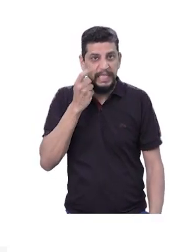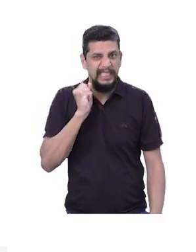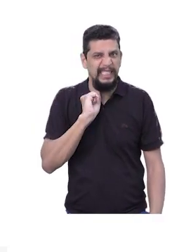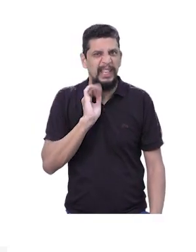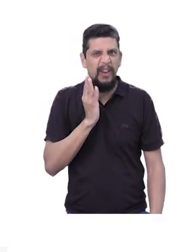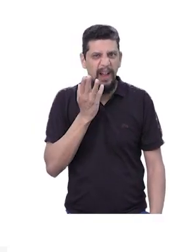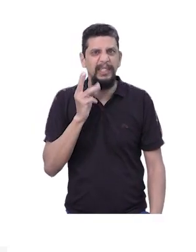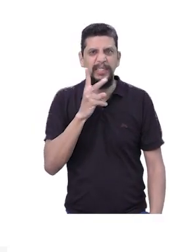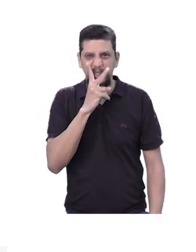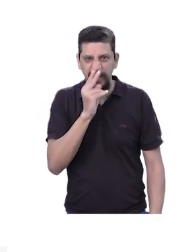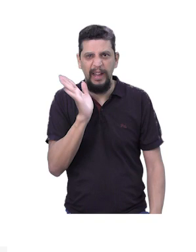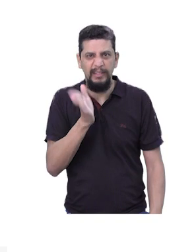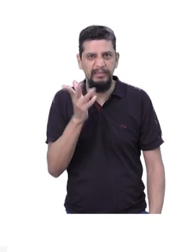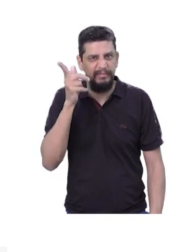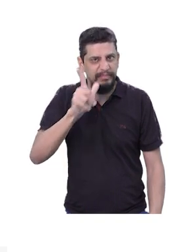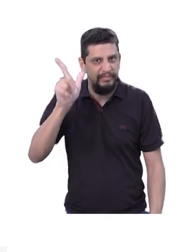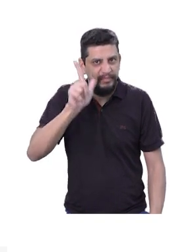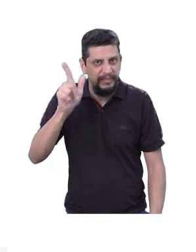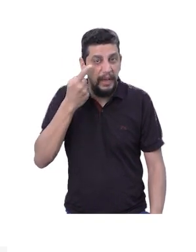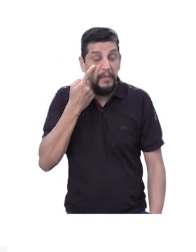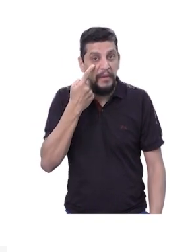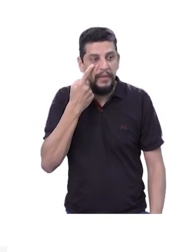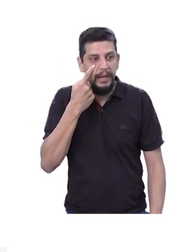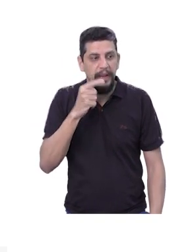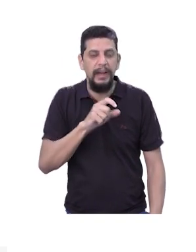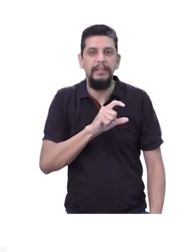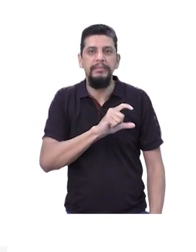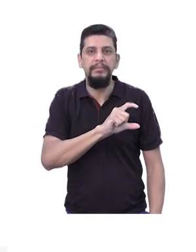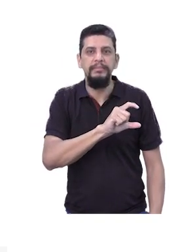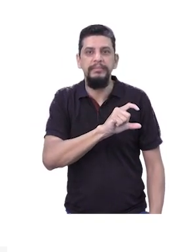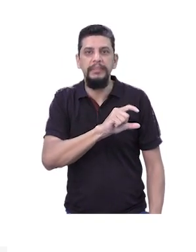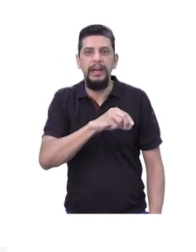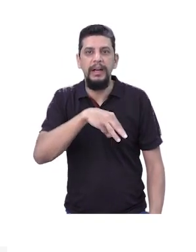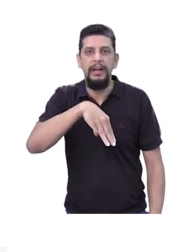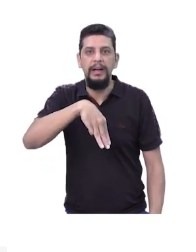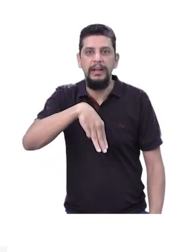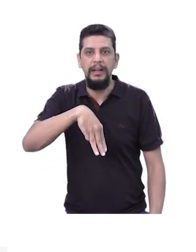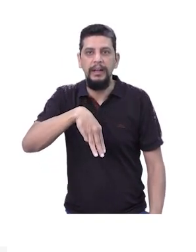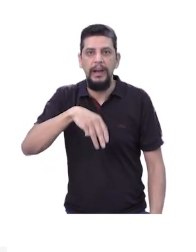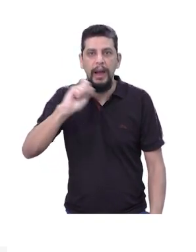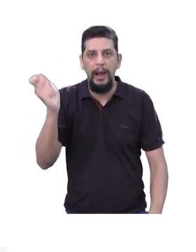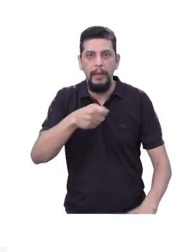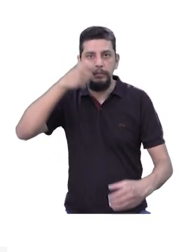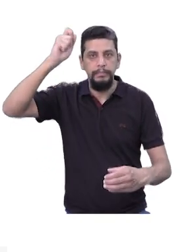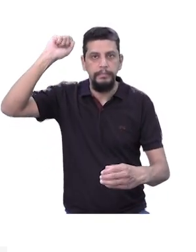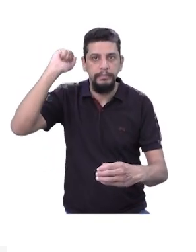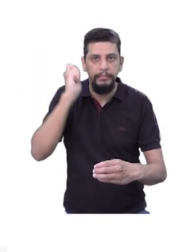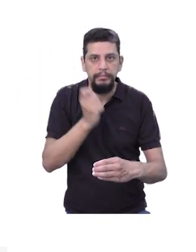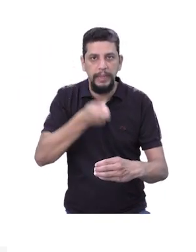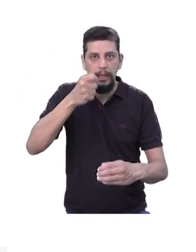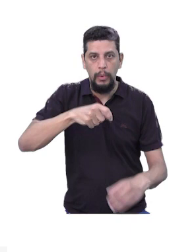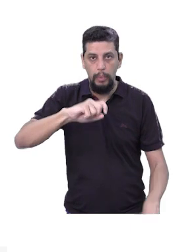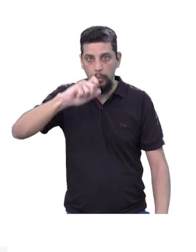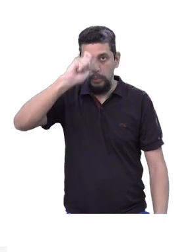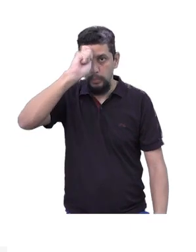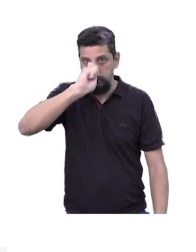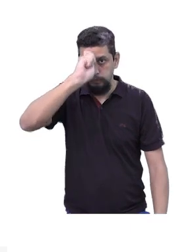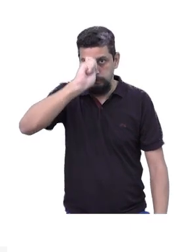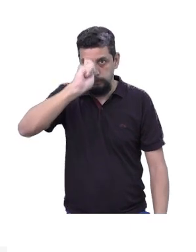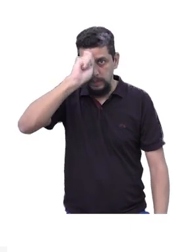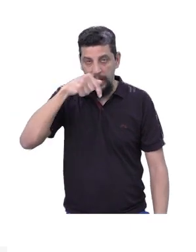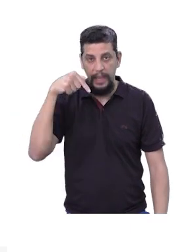eles já conseguiram? Conseguiram? Vamos ver. Olha lá. É um mágico. É um mágico. Que usa cartola,